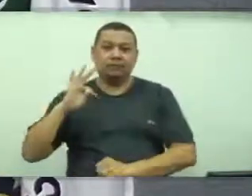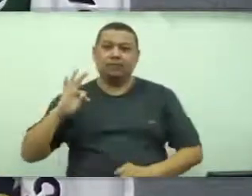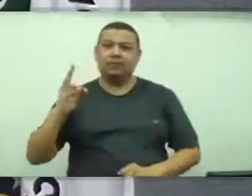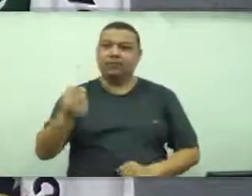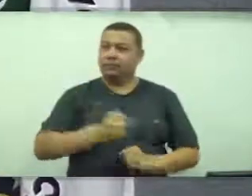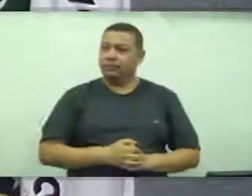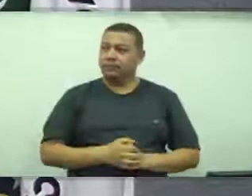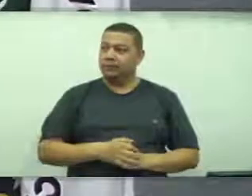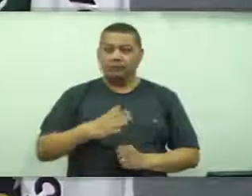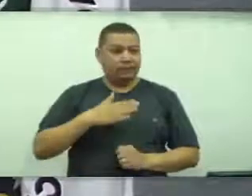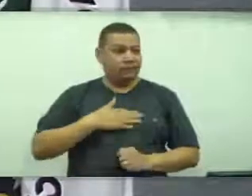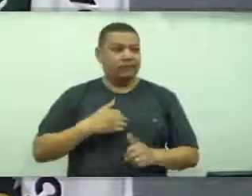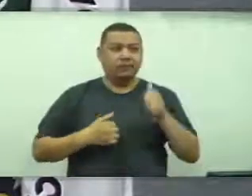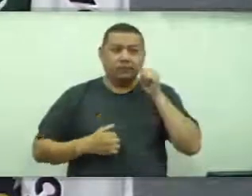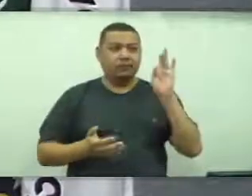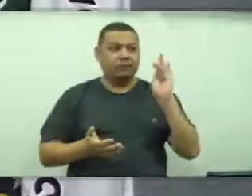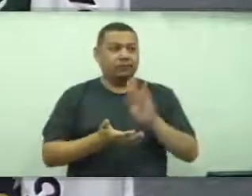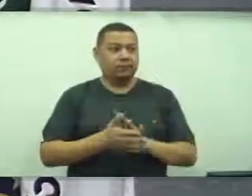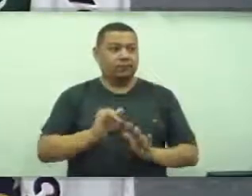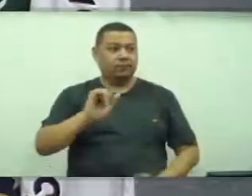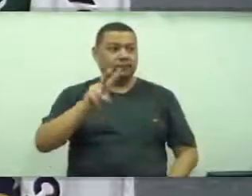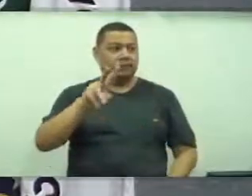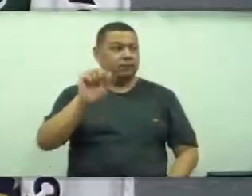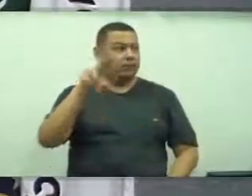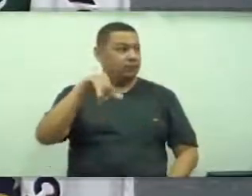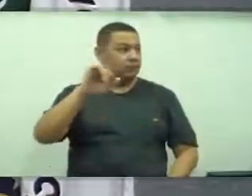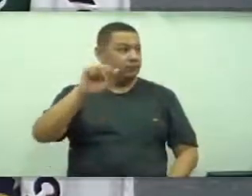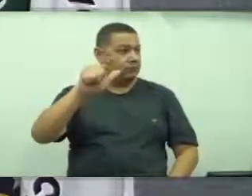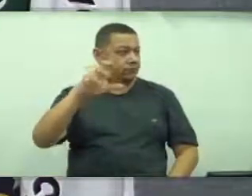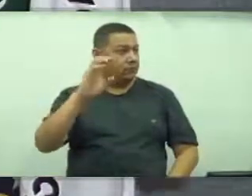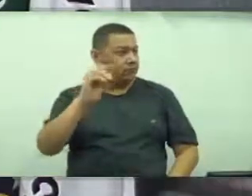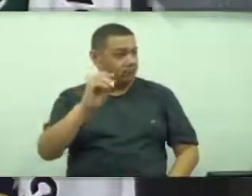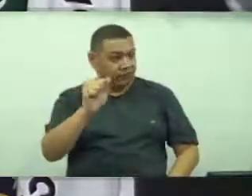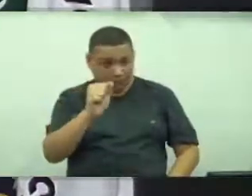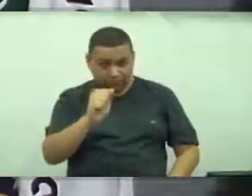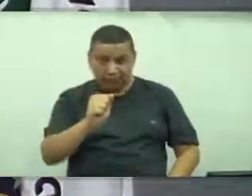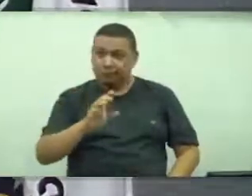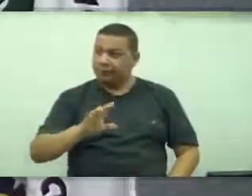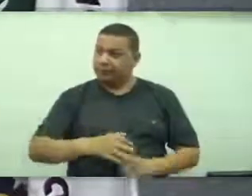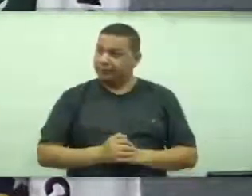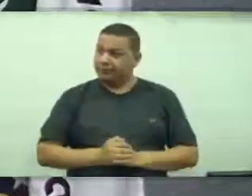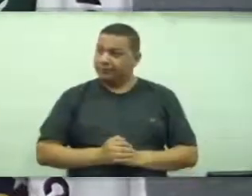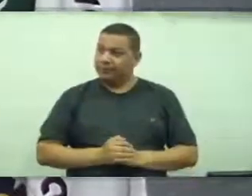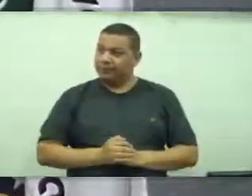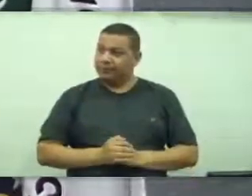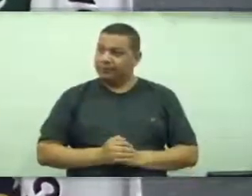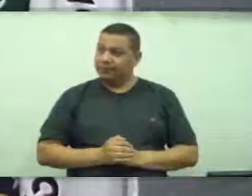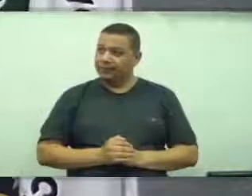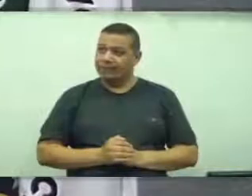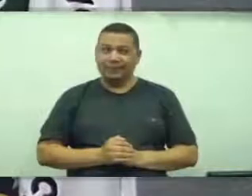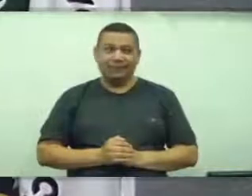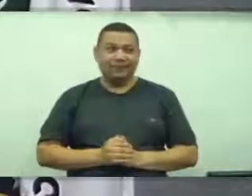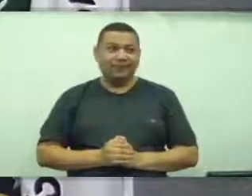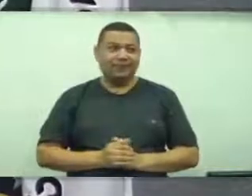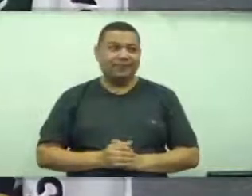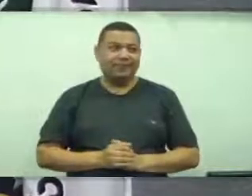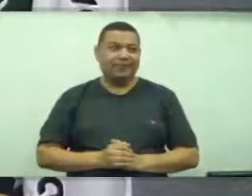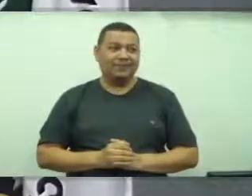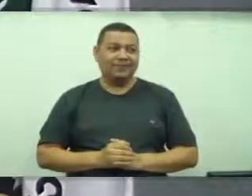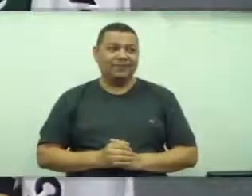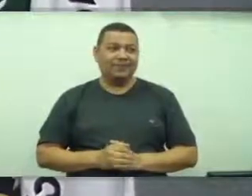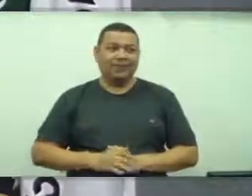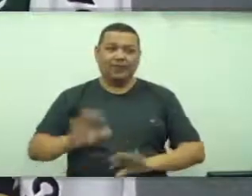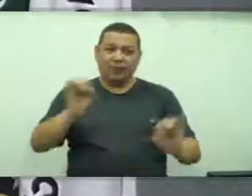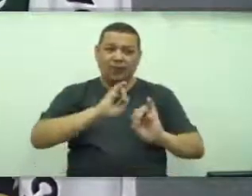Em nome da minha esposa, Ivanilda, está ali hoje acompanhando com o pé um pouquinho inchado devido a uma queda de moto. Cumprimento